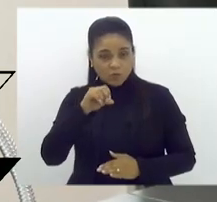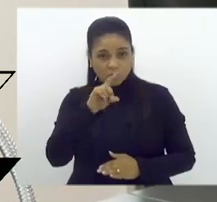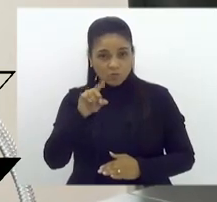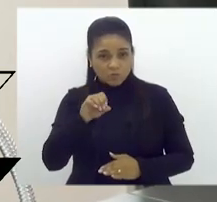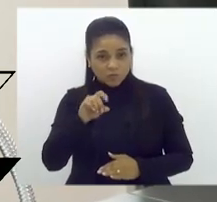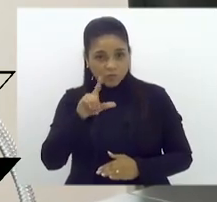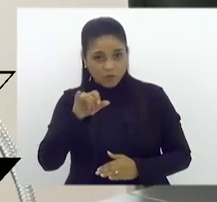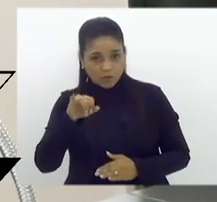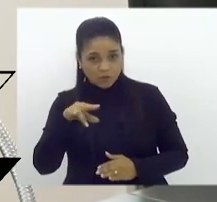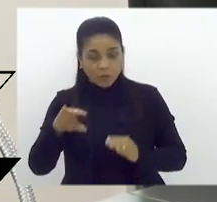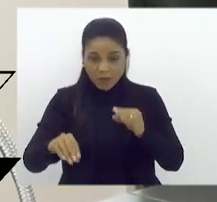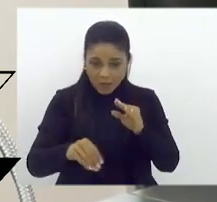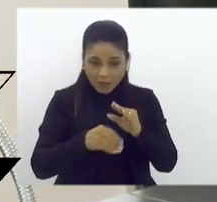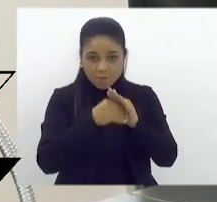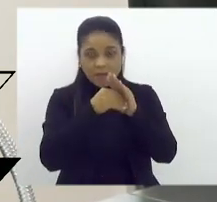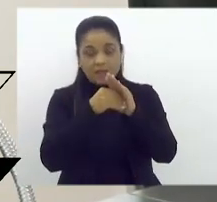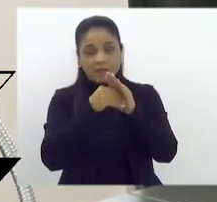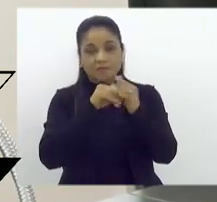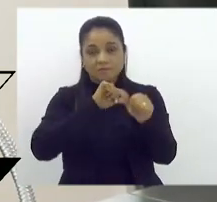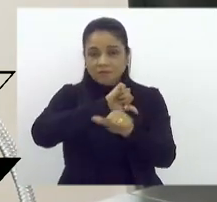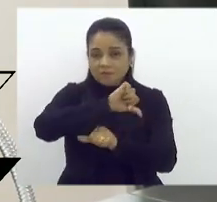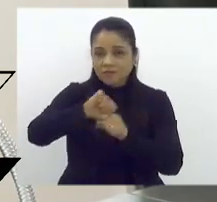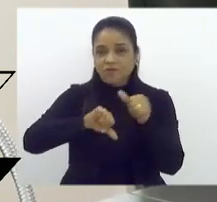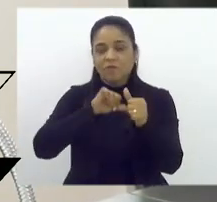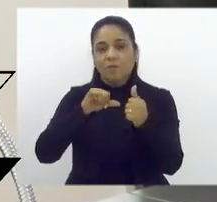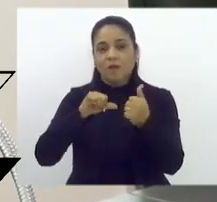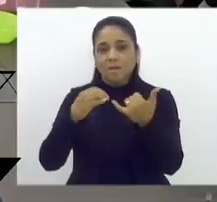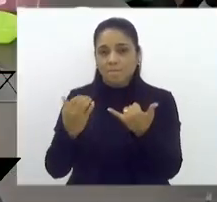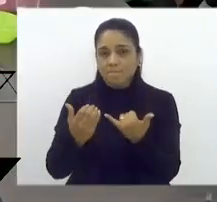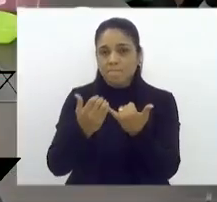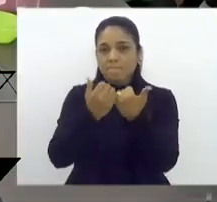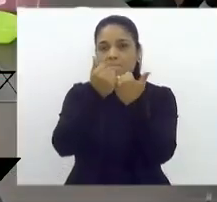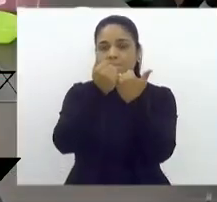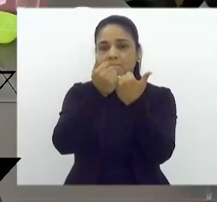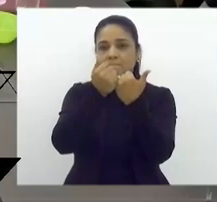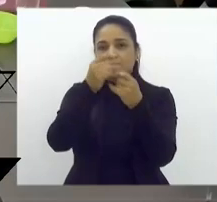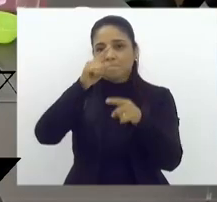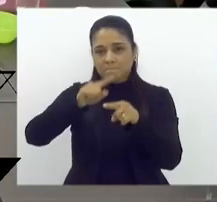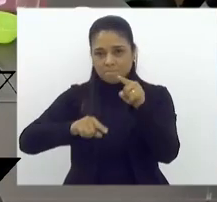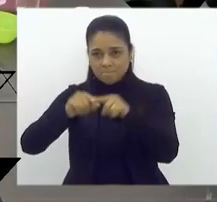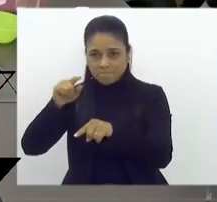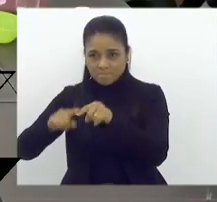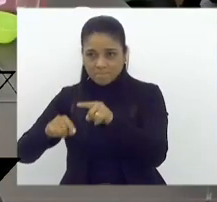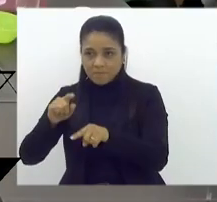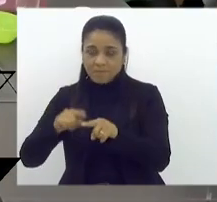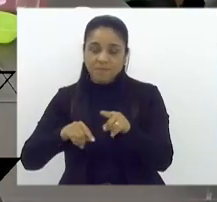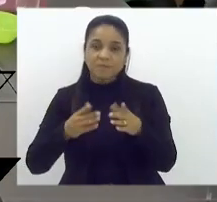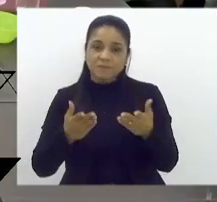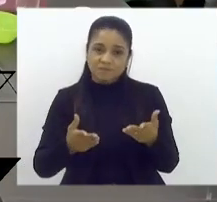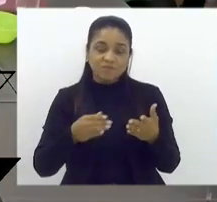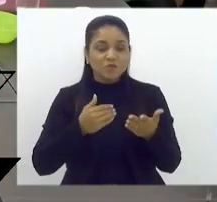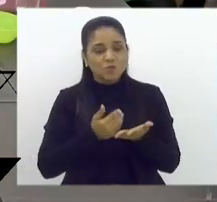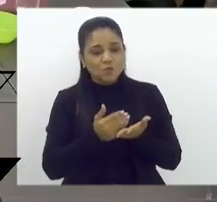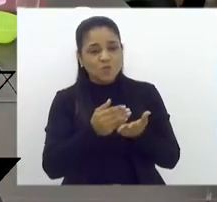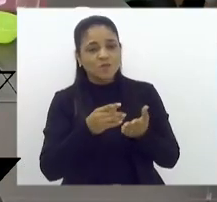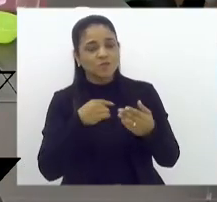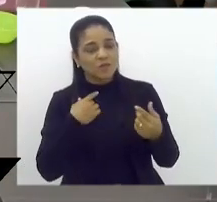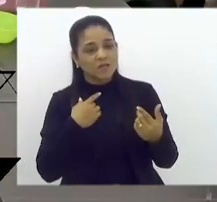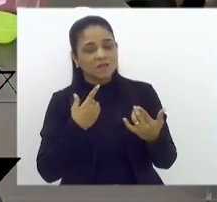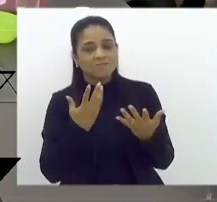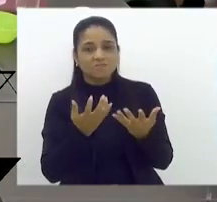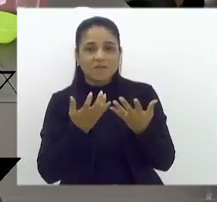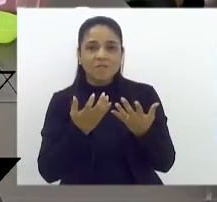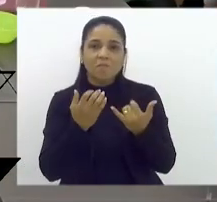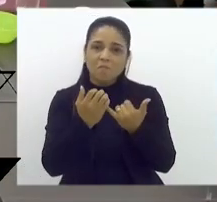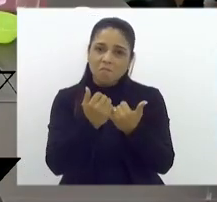passado no sentido de transformar em material. Vamos manter o imaterial, que era o desejo inicial. E é mais. Concordo. Não há por que ser mais